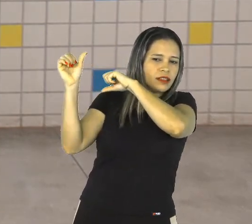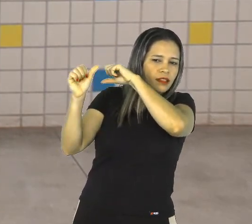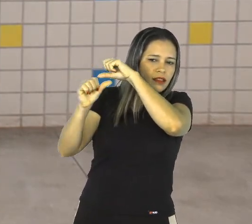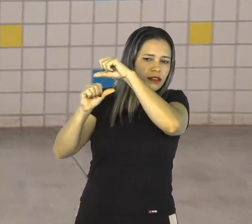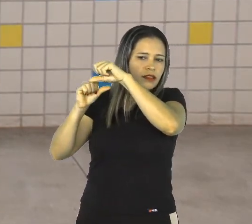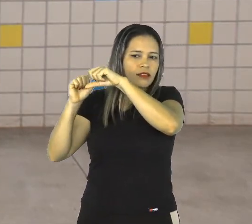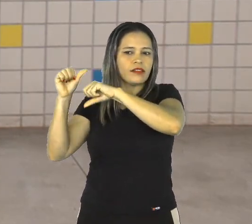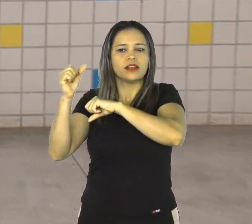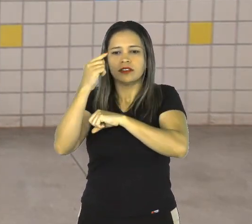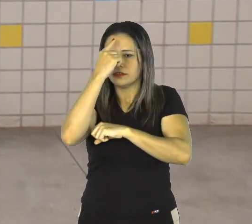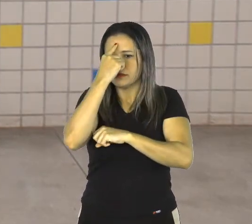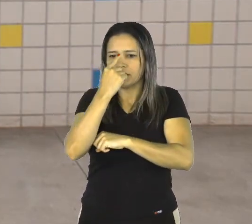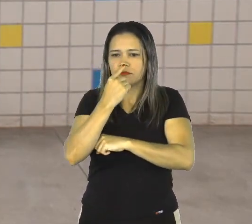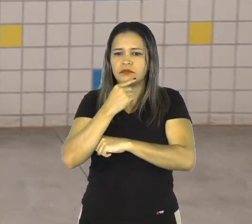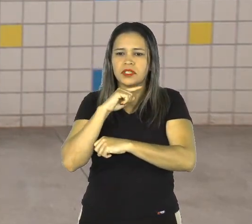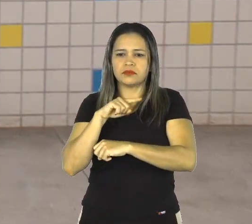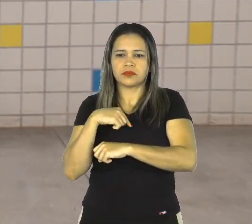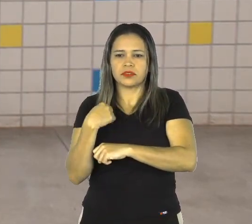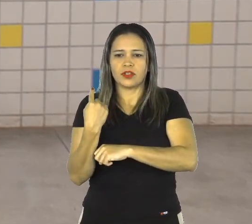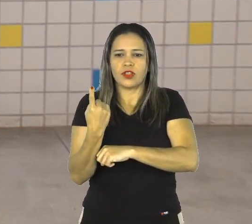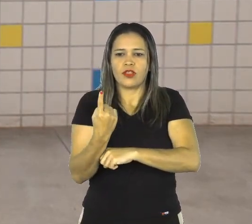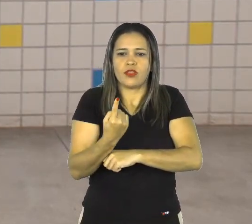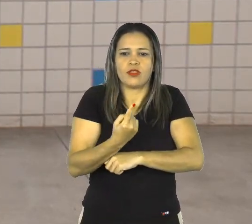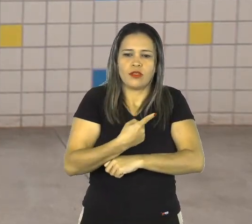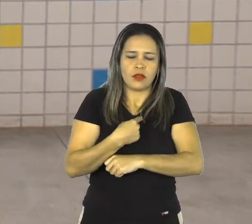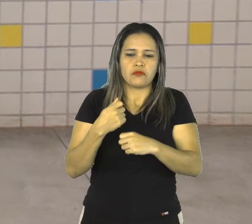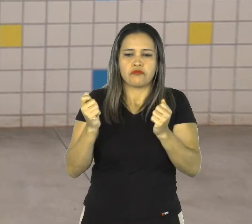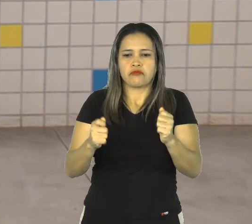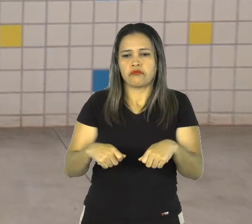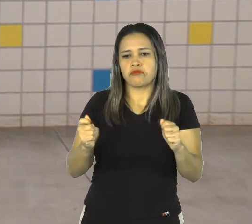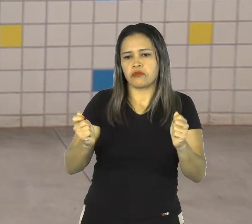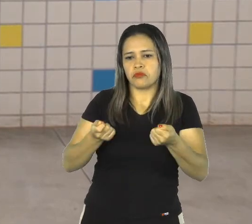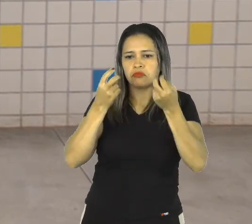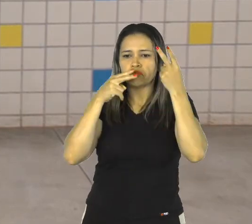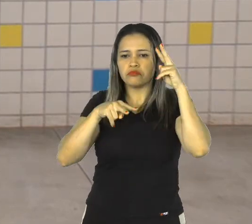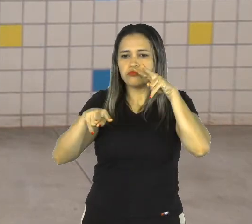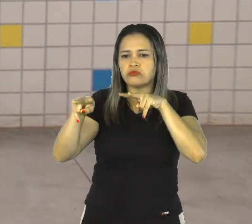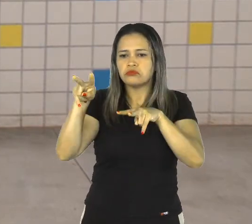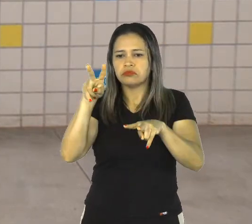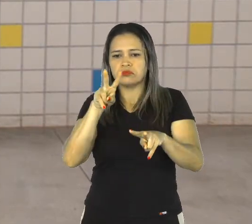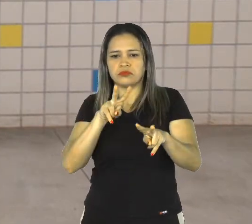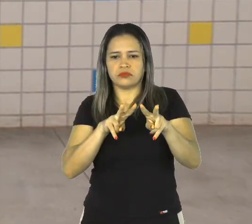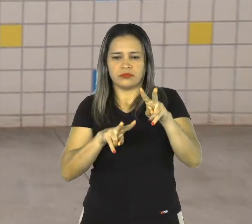transformar em uma imagem para que nós possamos enxergar